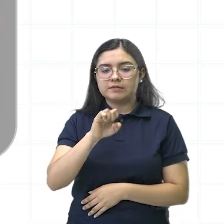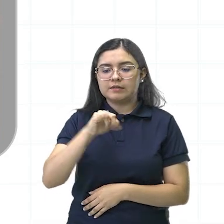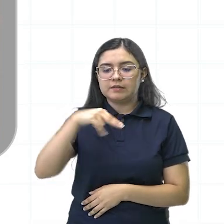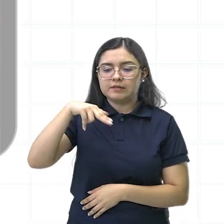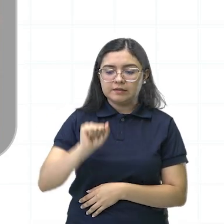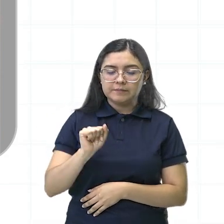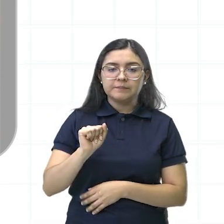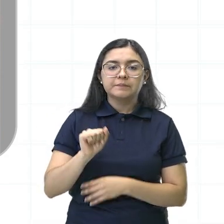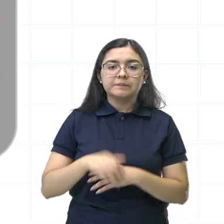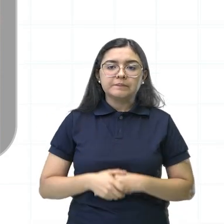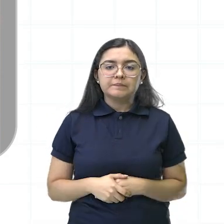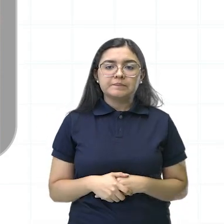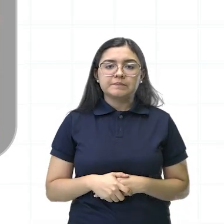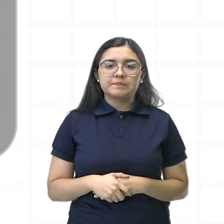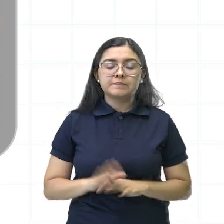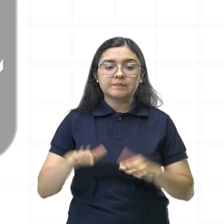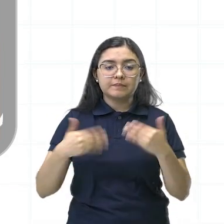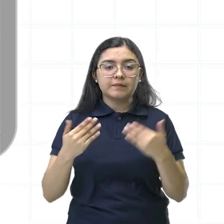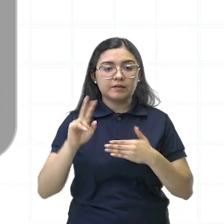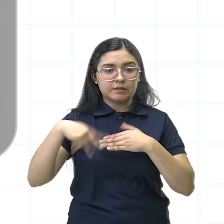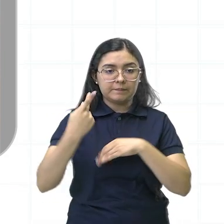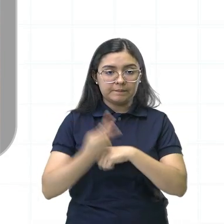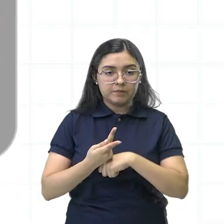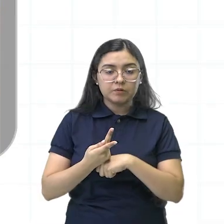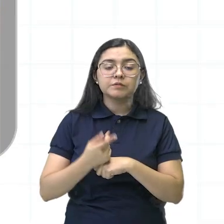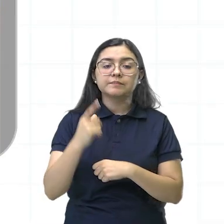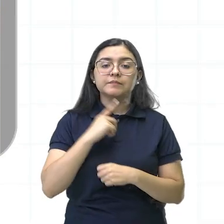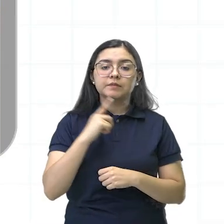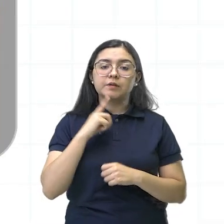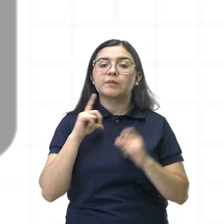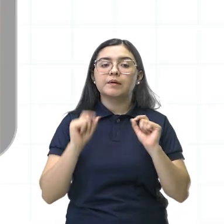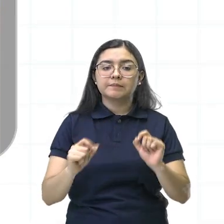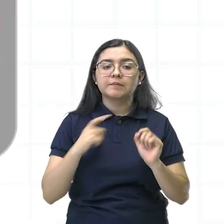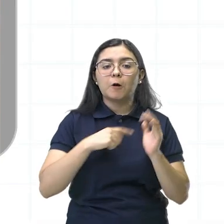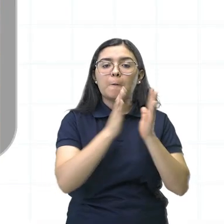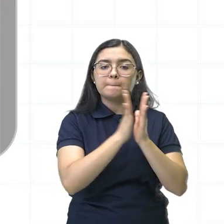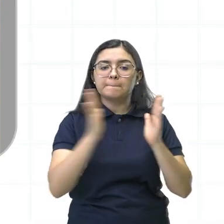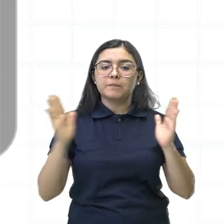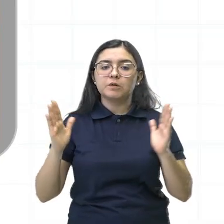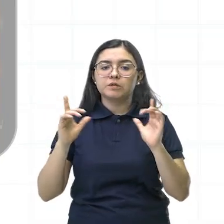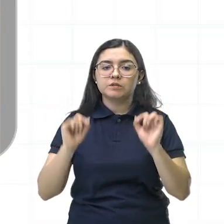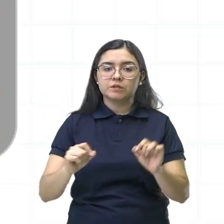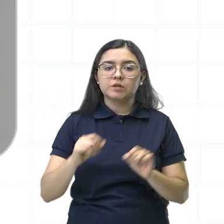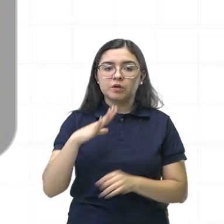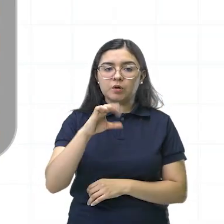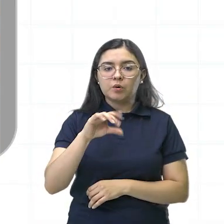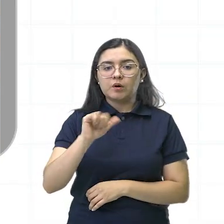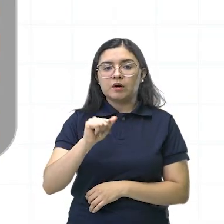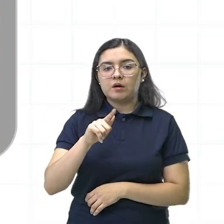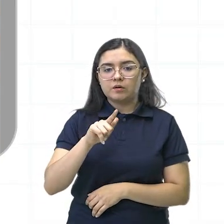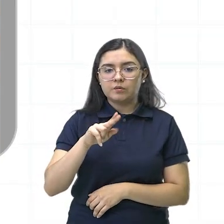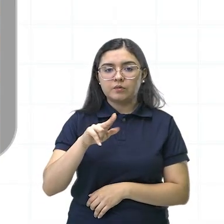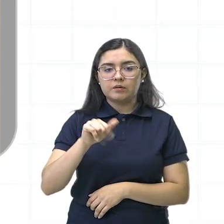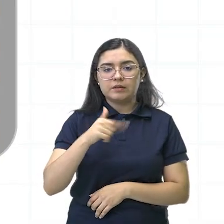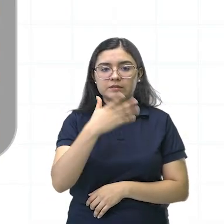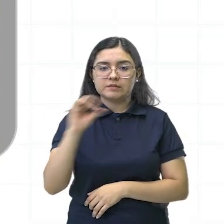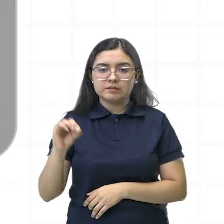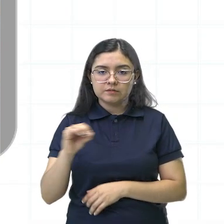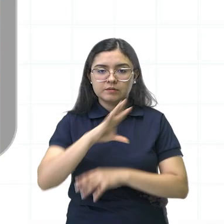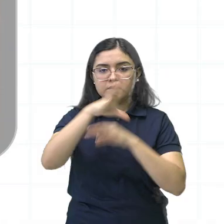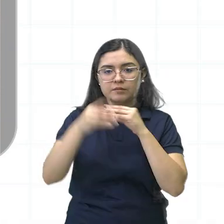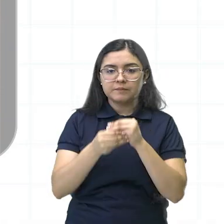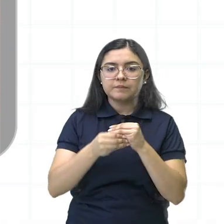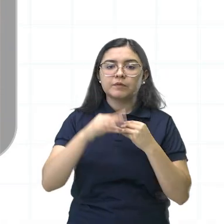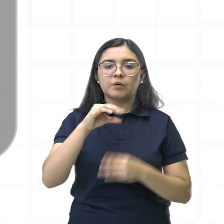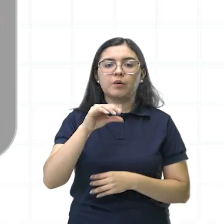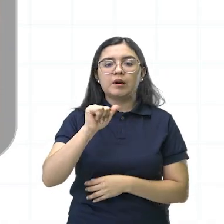caseína. Em seguida, nós temos aí o processo de coagulação, que é a adição de coalho